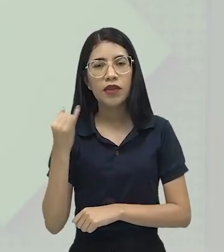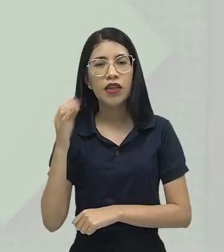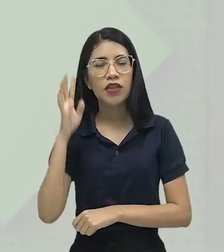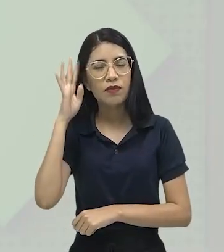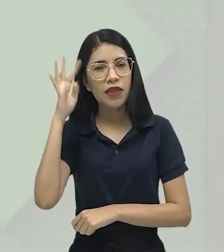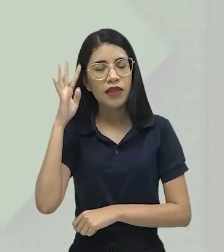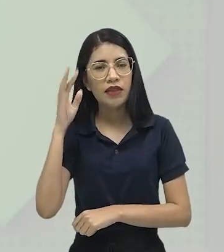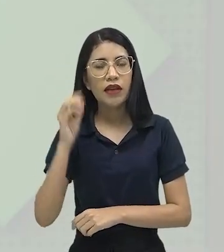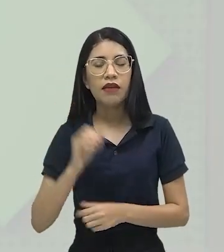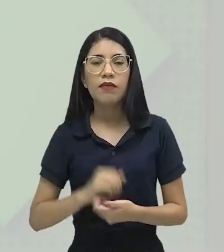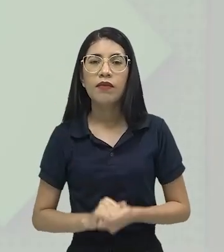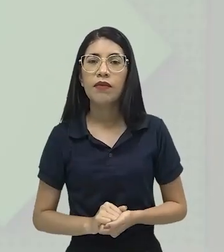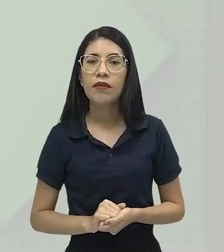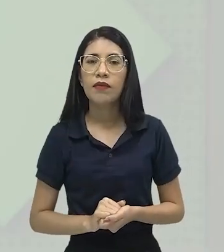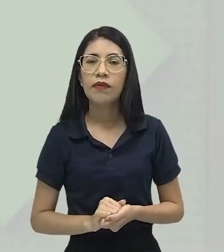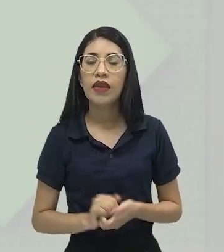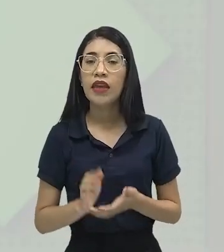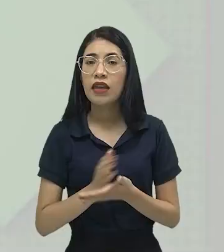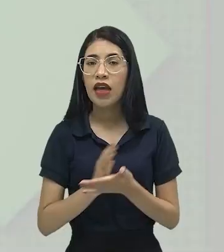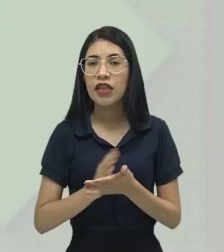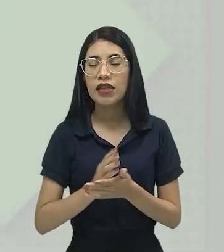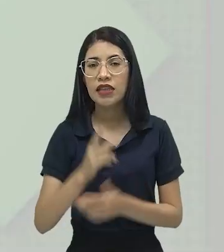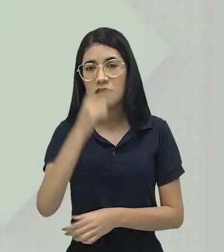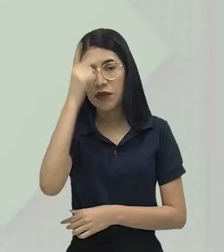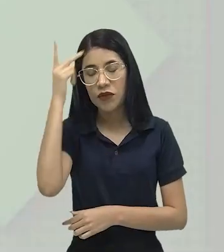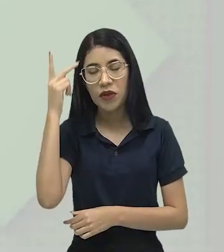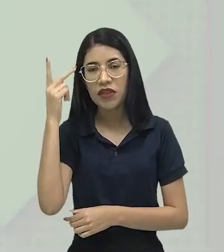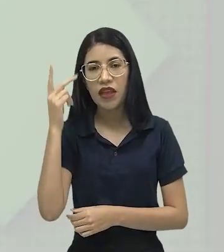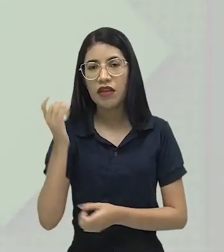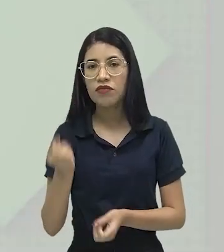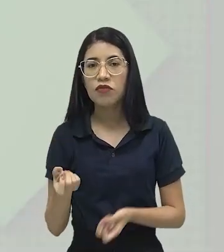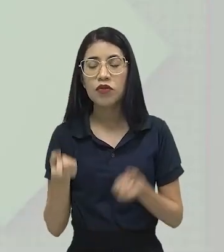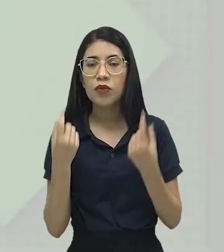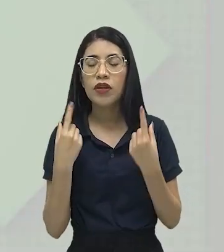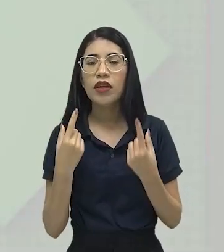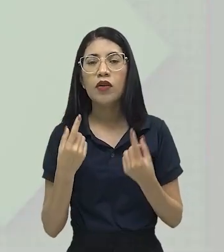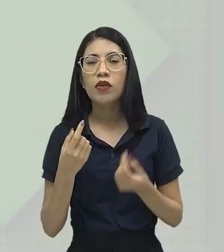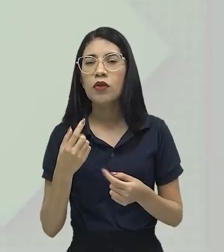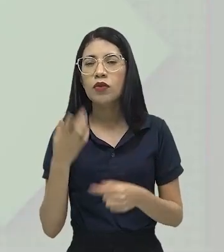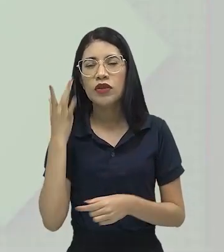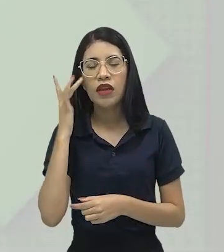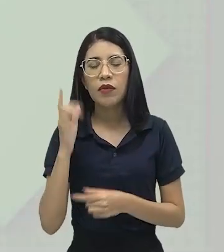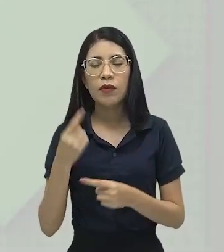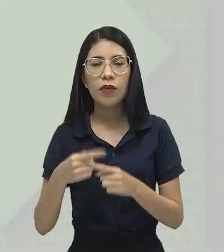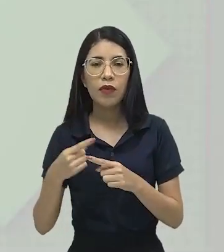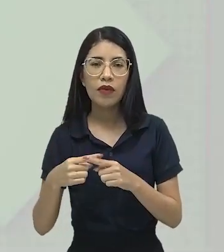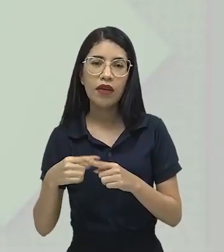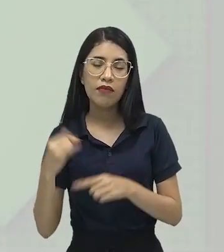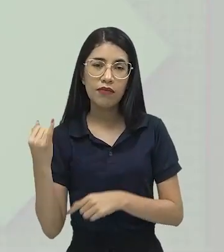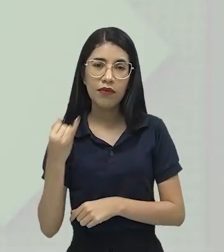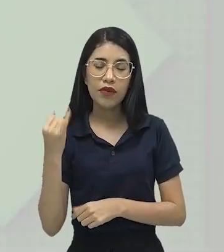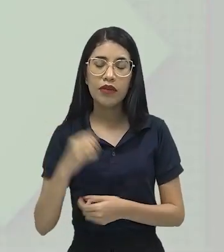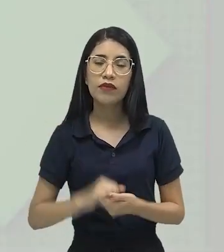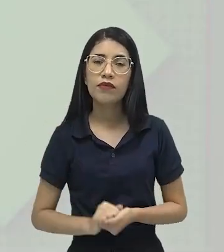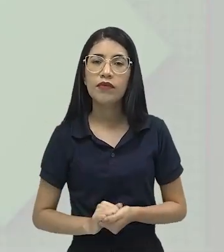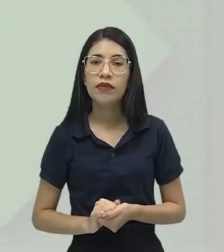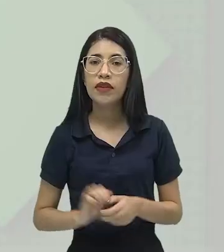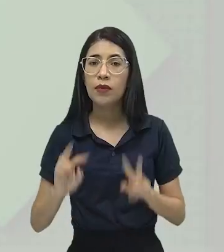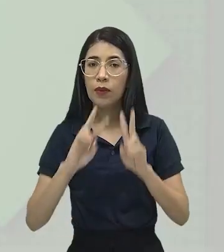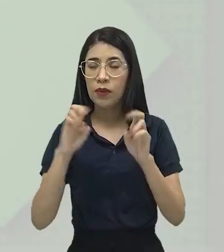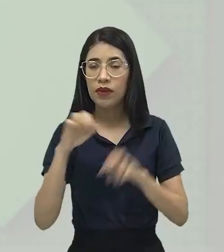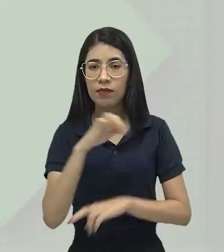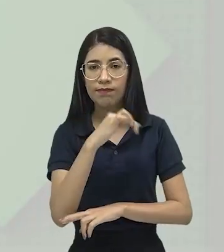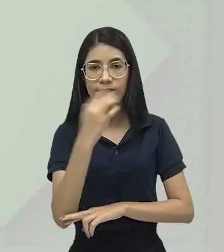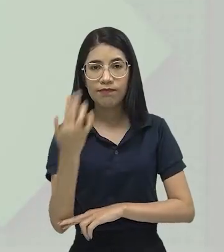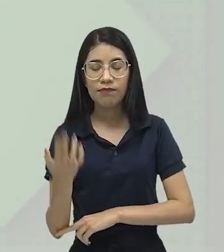vezes, muitas vezes as pessoas não se dão conta da importância que é. E quando a gente fala em desmatamento, a gente não está